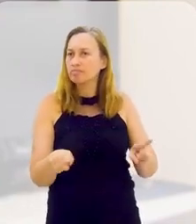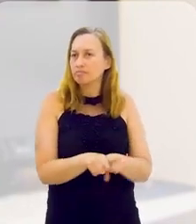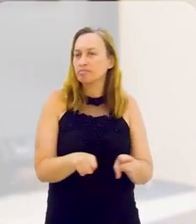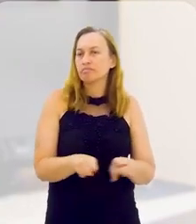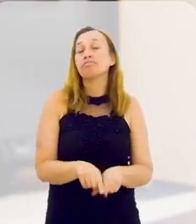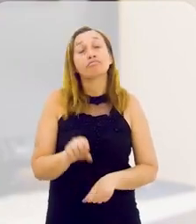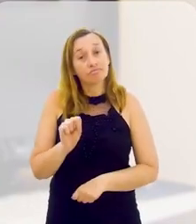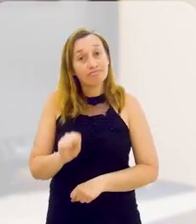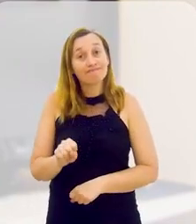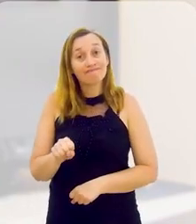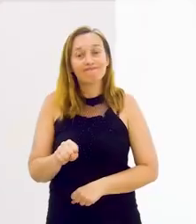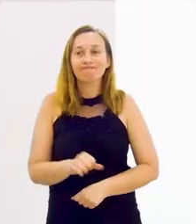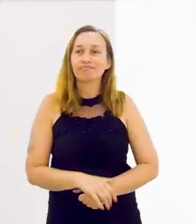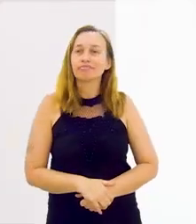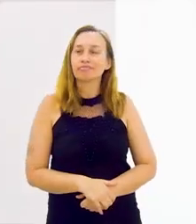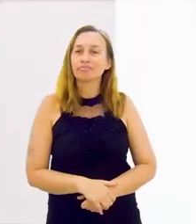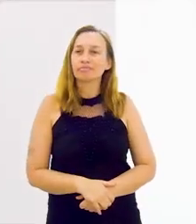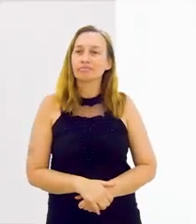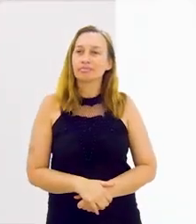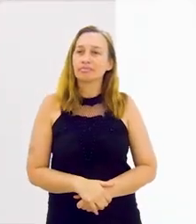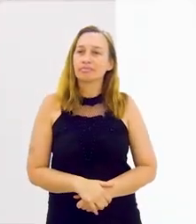podem escrever?